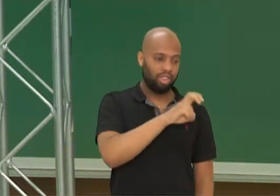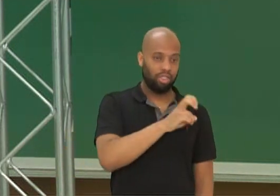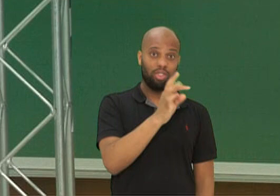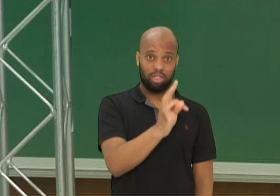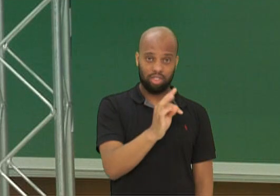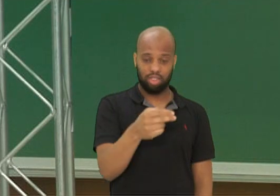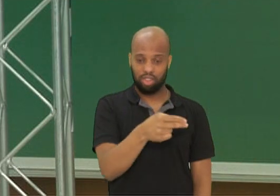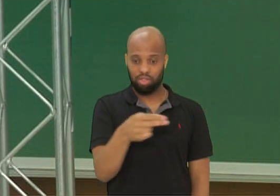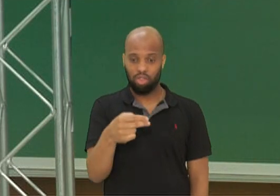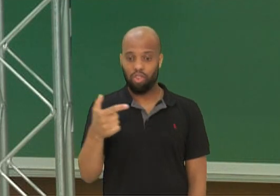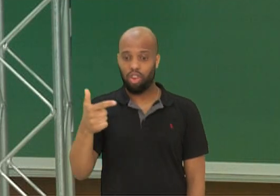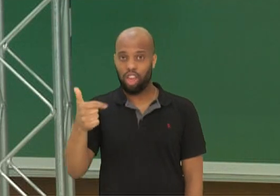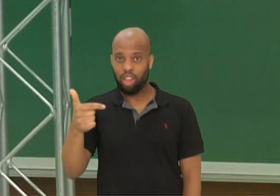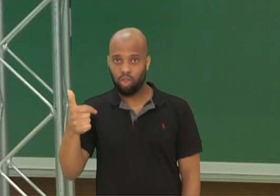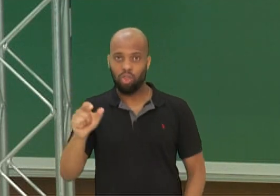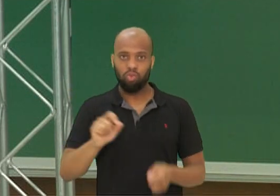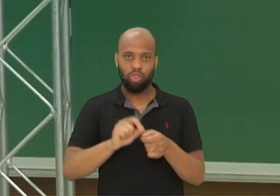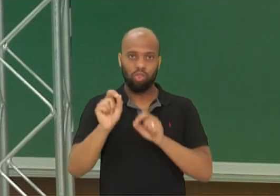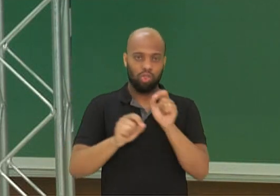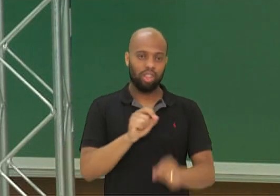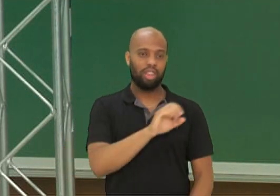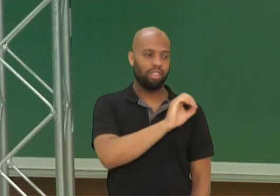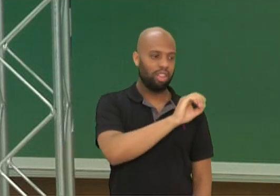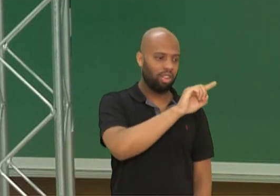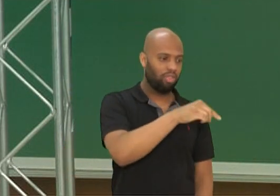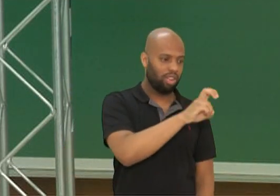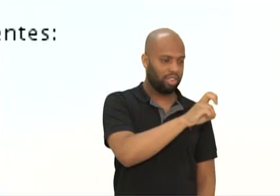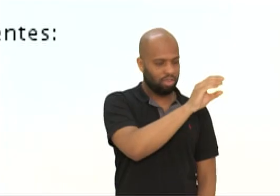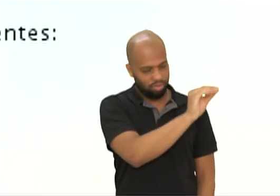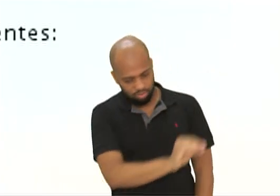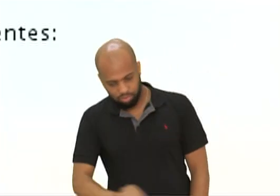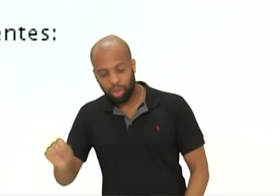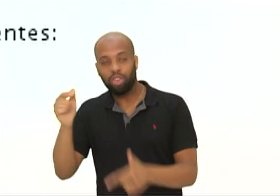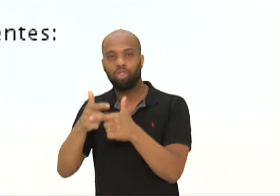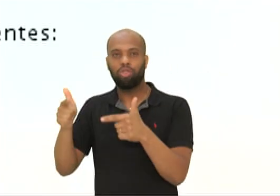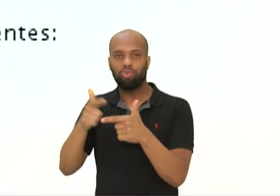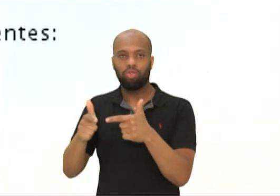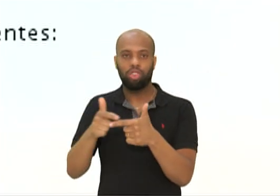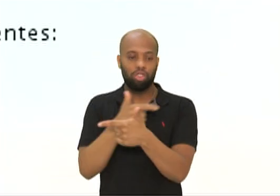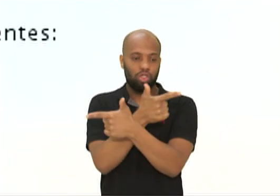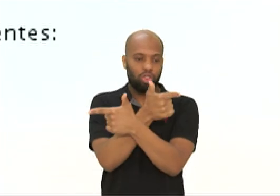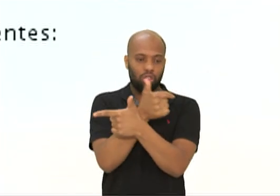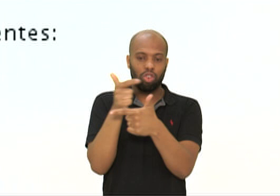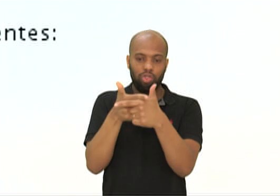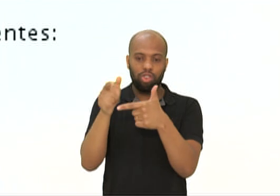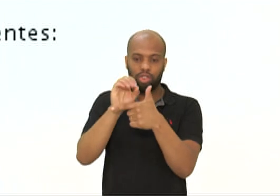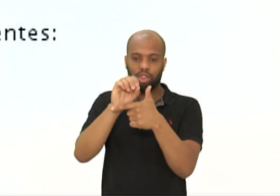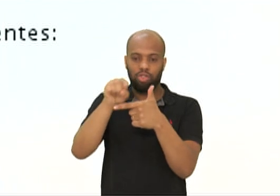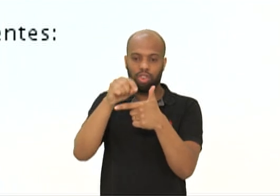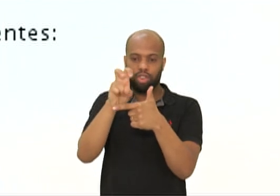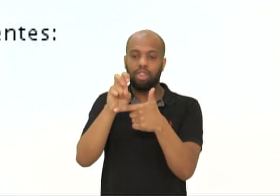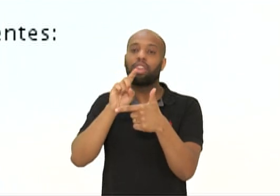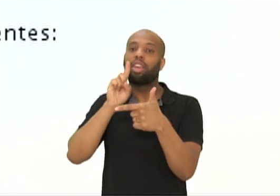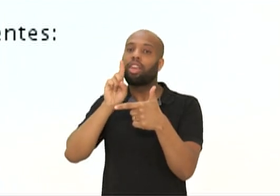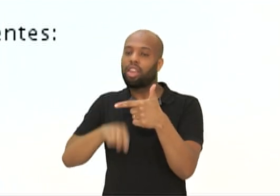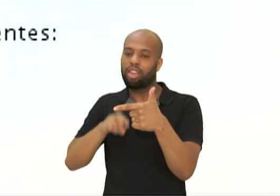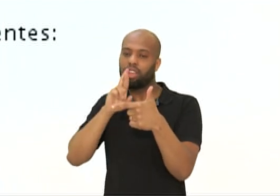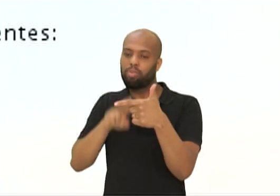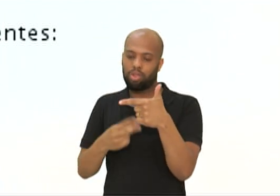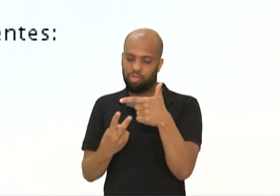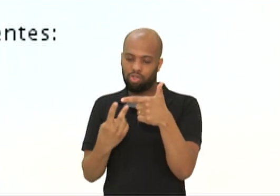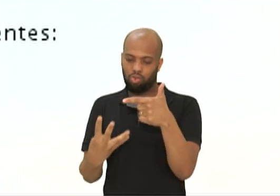0,5t igual a 12 passa o 0,5 dividindo. 12 dividido por 0,5 dá 24.